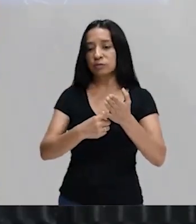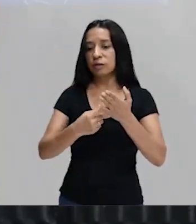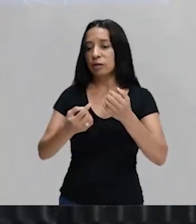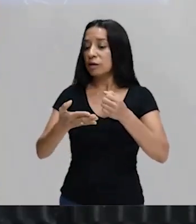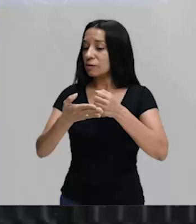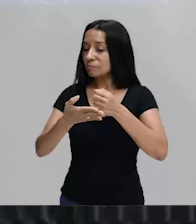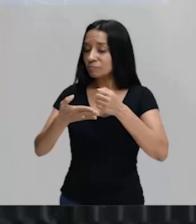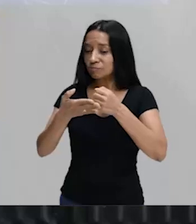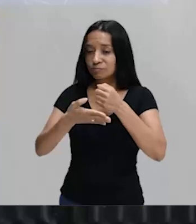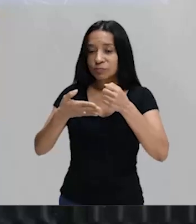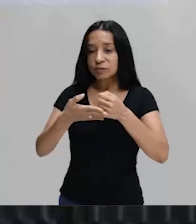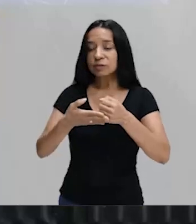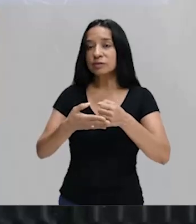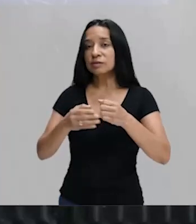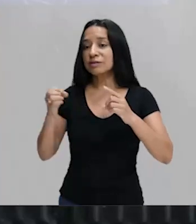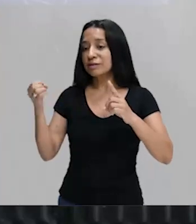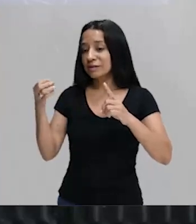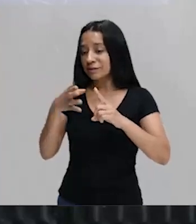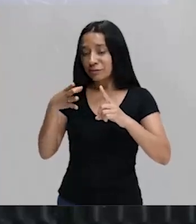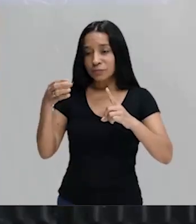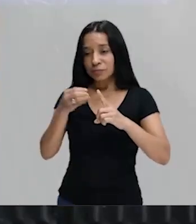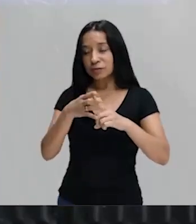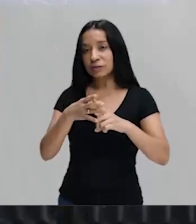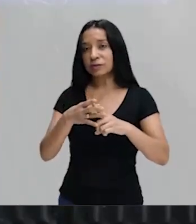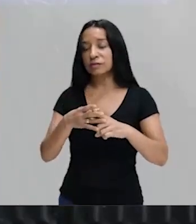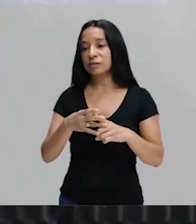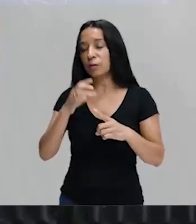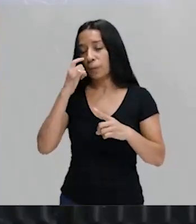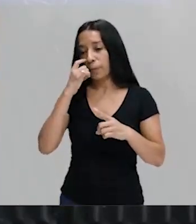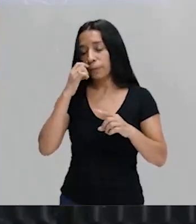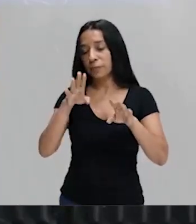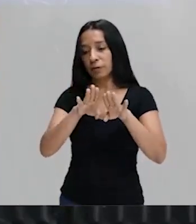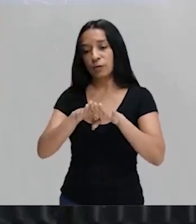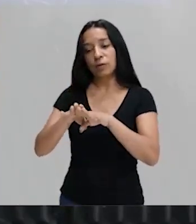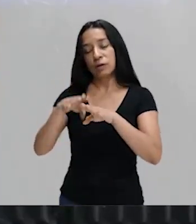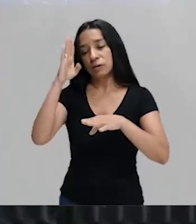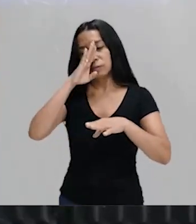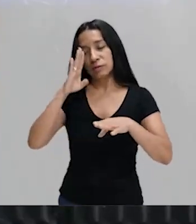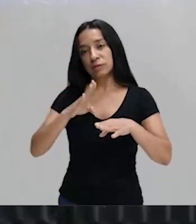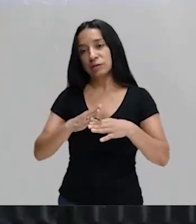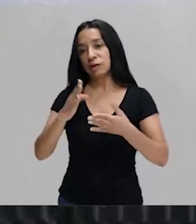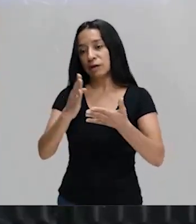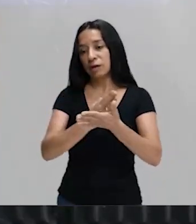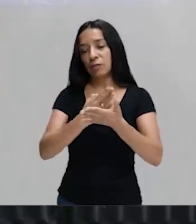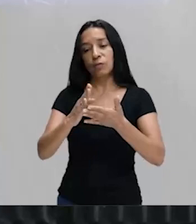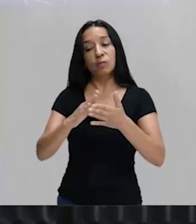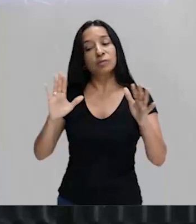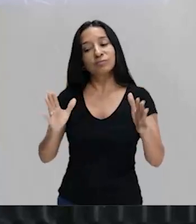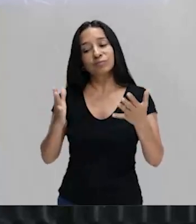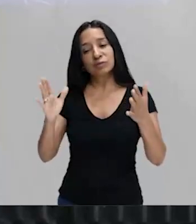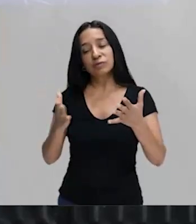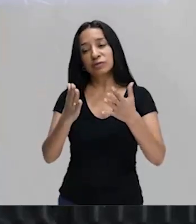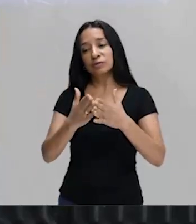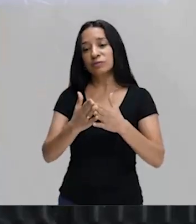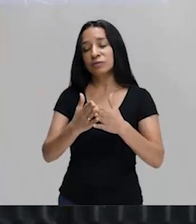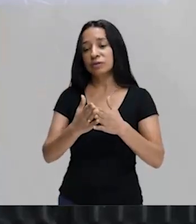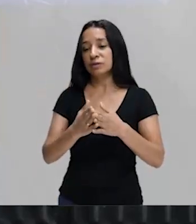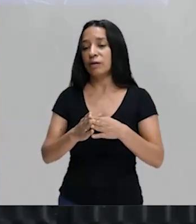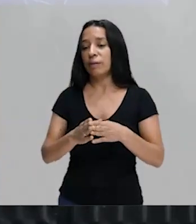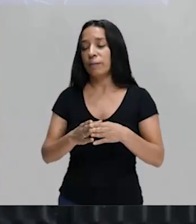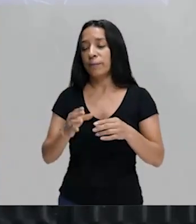hegemonia brasileira. Então, são algumas das motivações que levaram à Guerra do Paraguai, onde o Paraguai foi